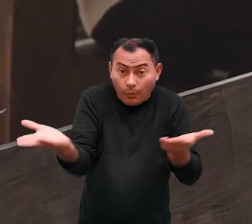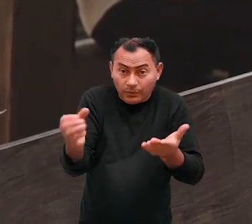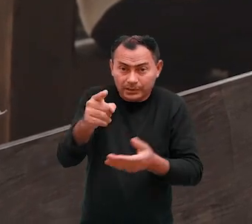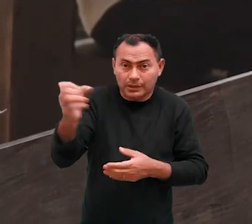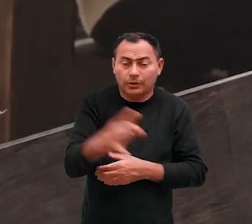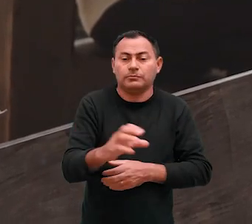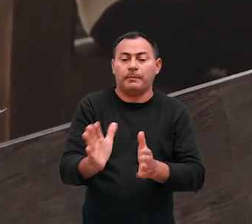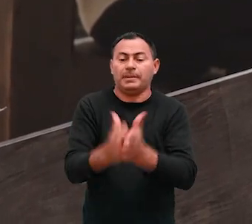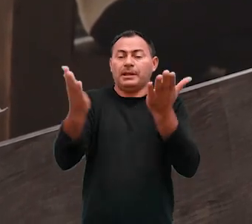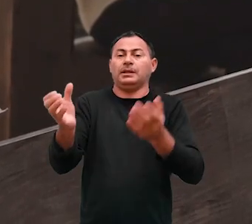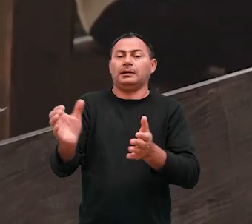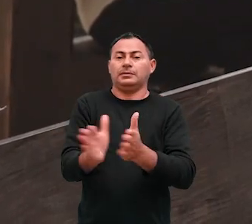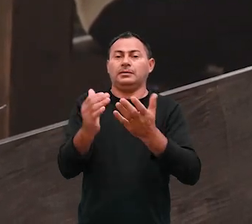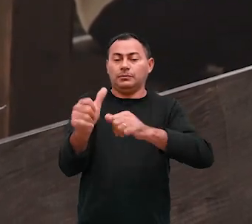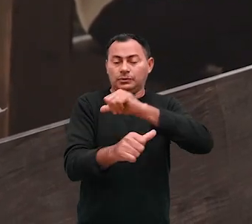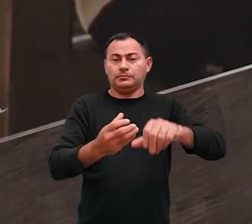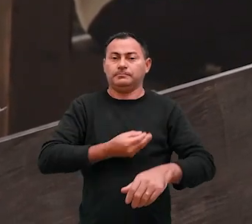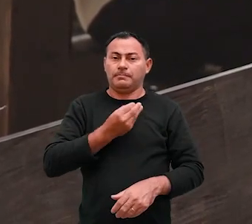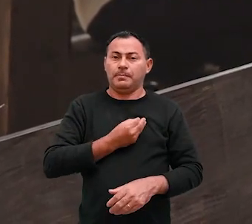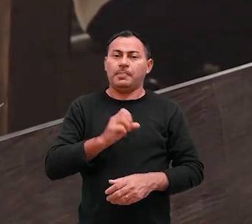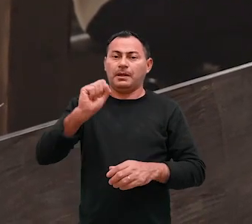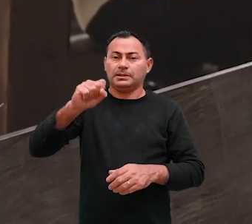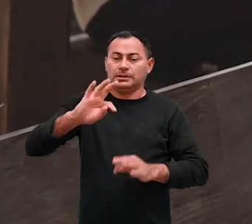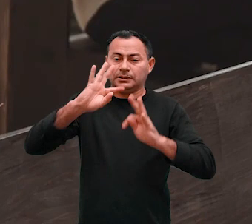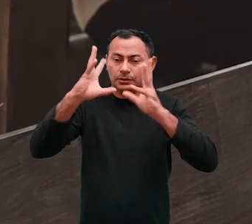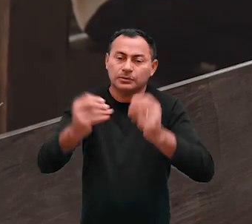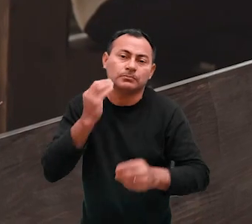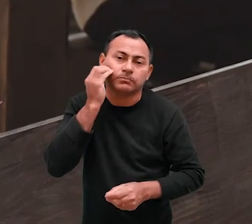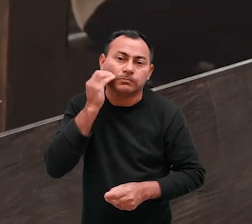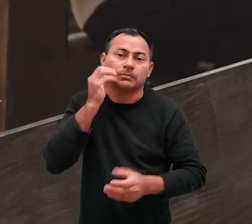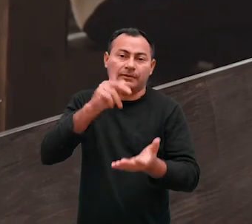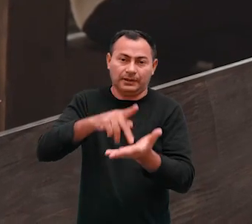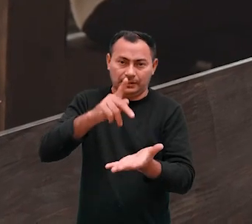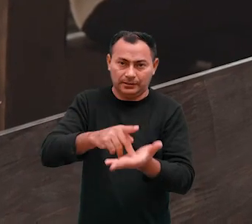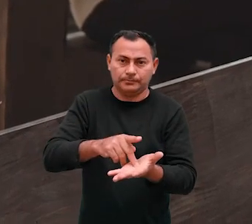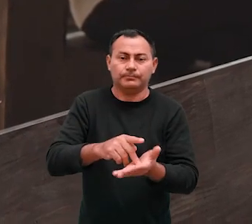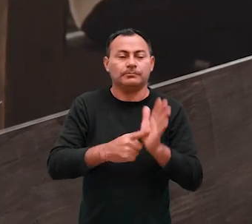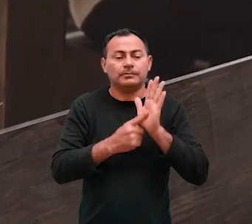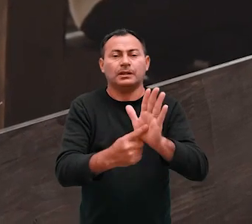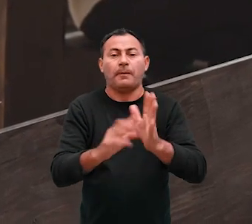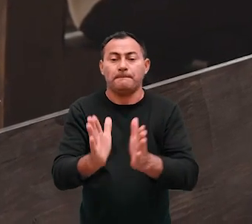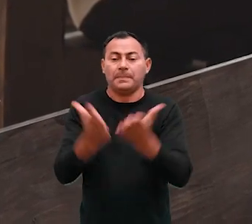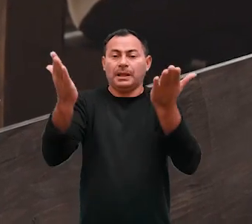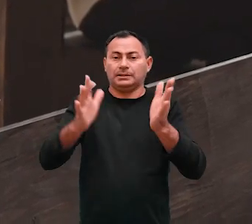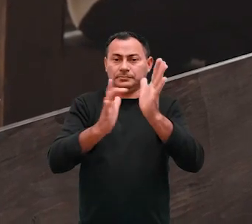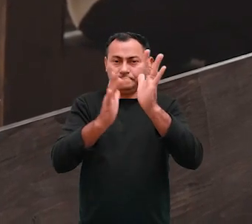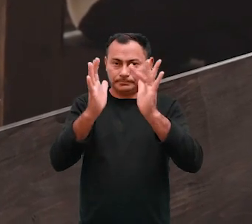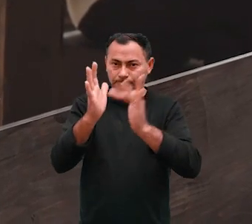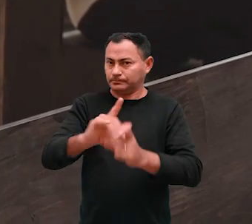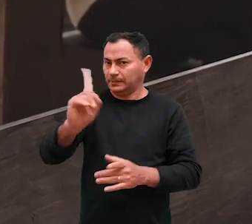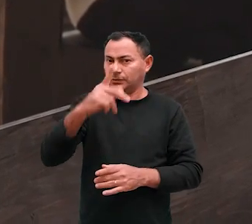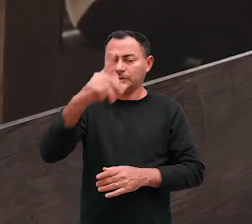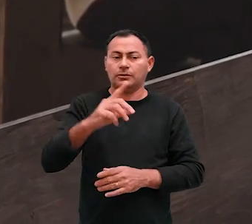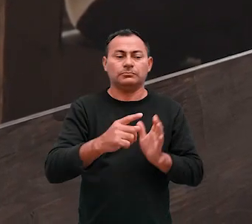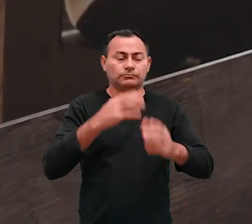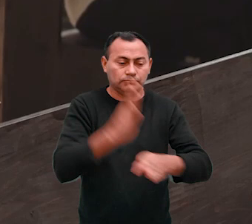do milagre do novo nascimento pelo qual passou, e assim toda a sua experiência é verdadeira, resultado do milagre de Jesus, e não